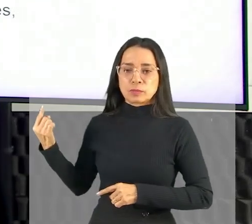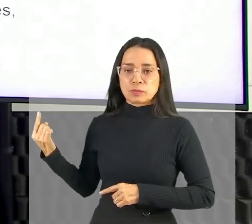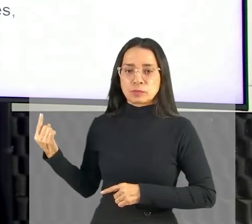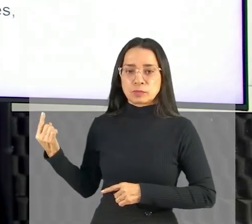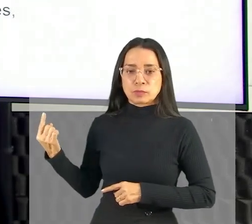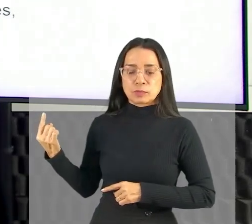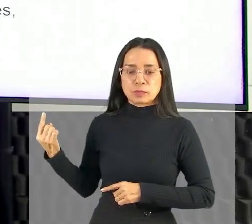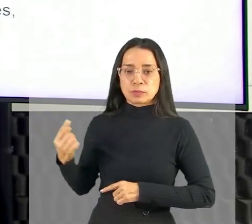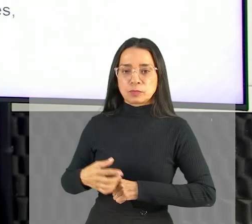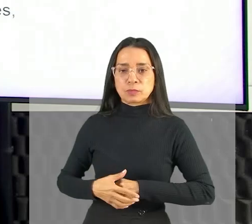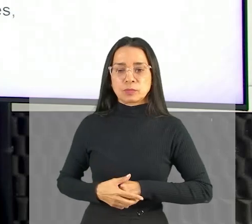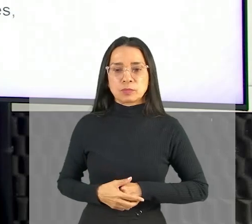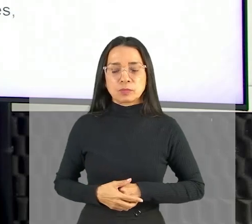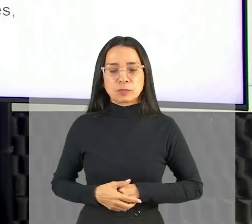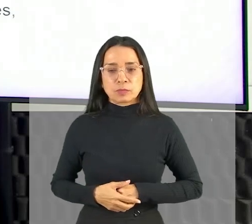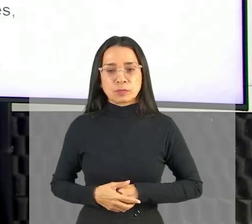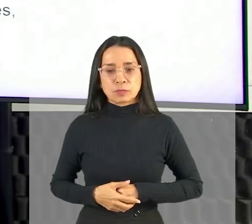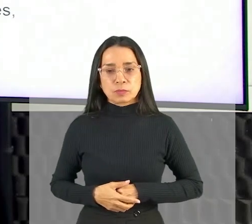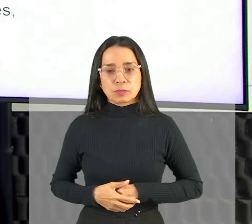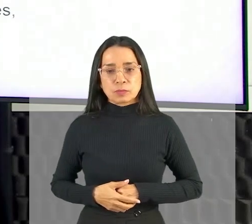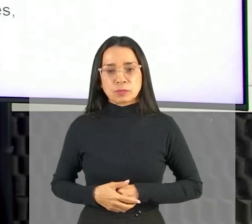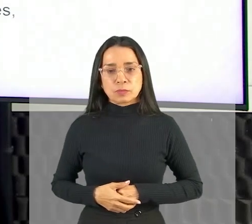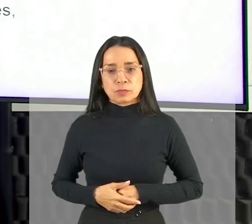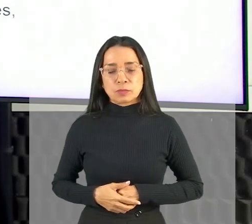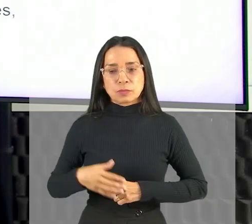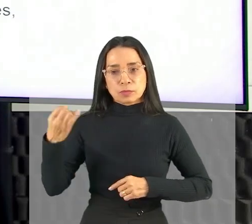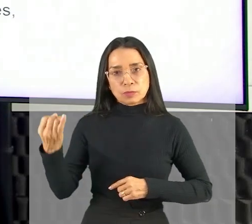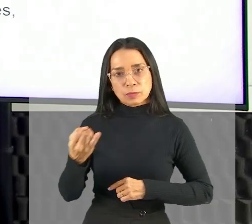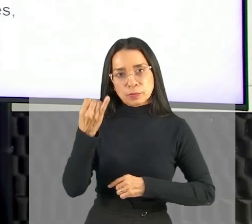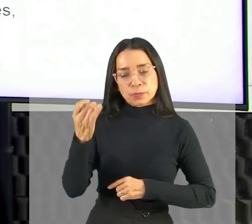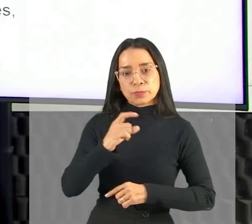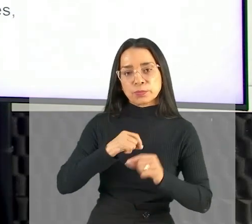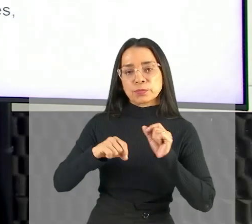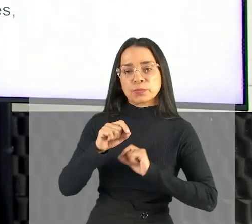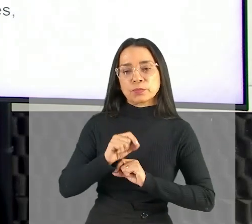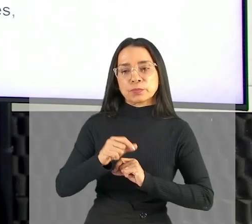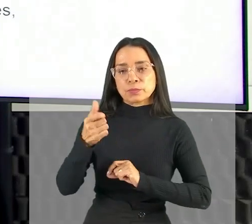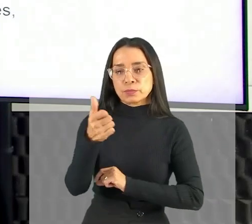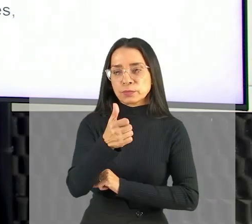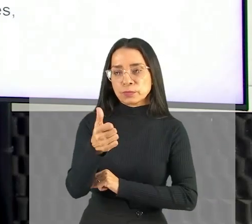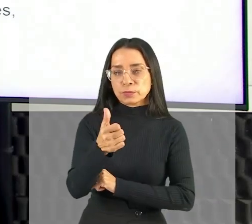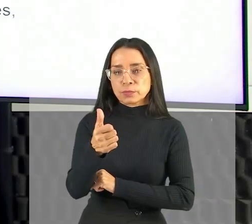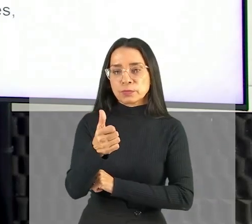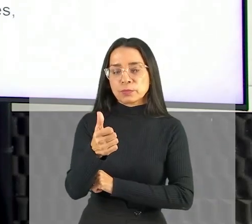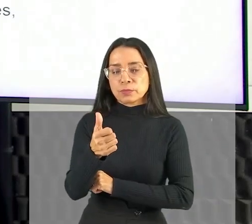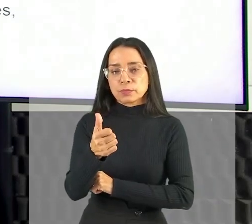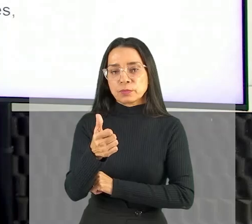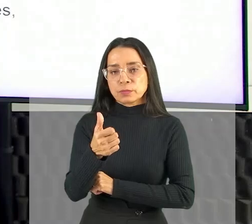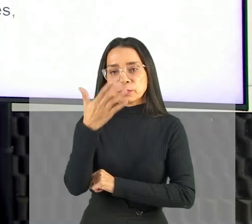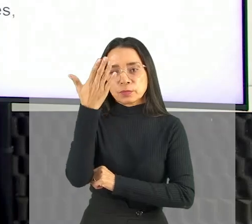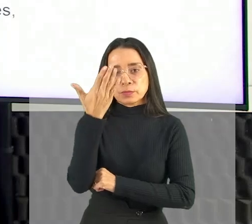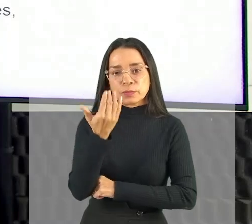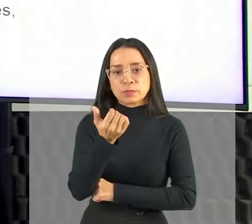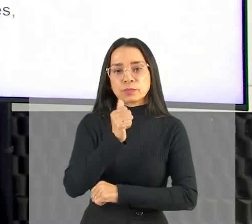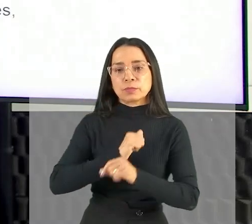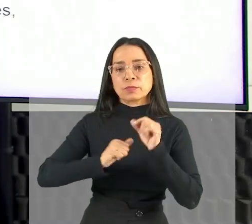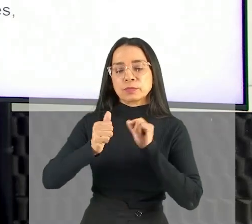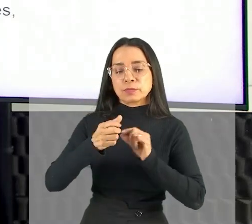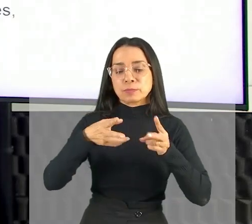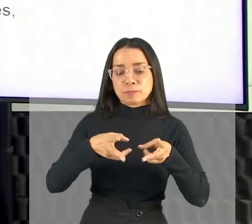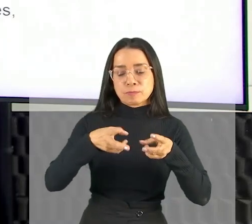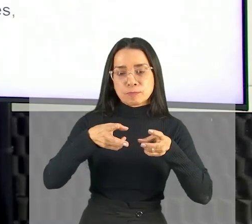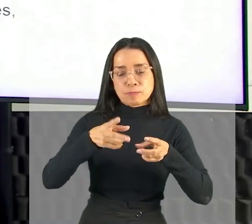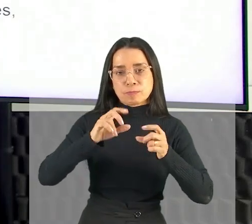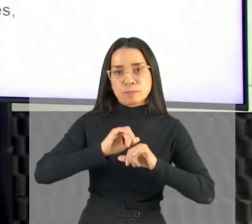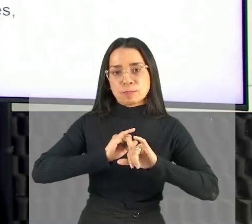gene dominante Gene recessivo é muito importante a gente primeiramente eh saber extrair a informação que